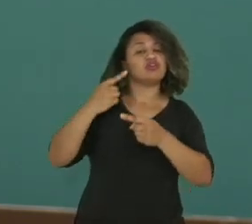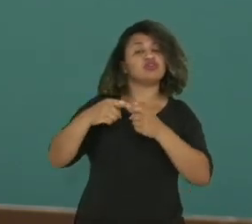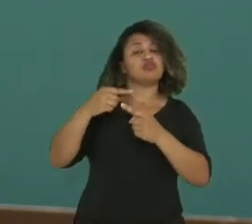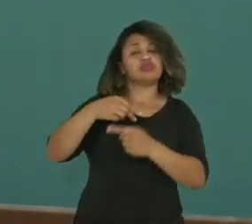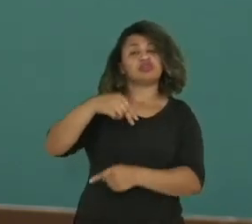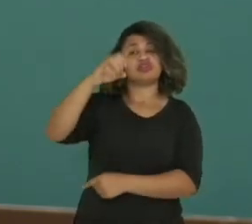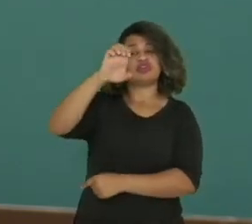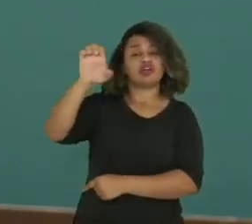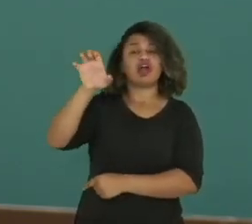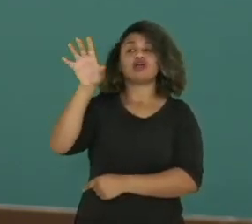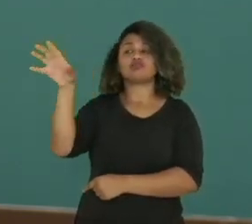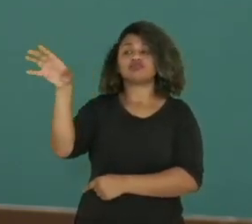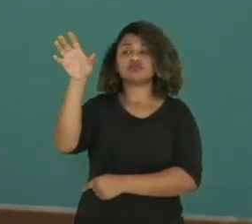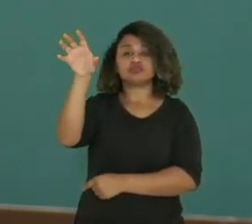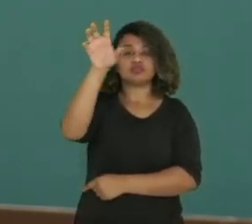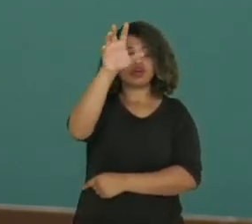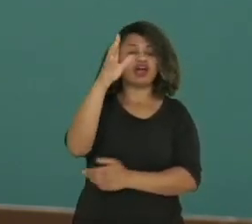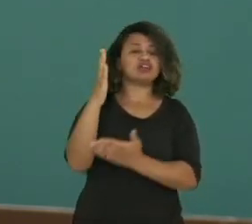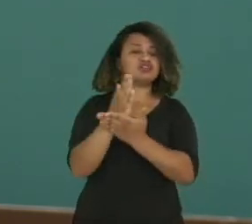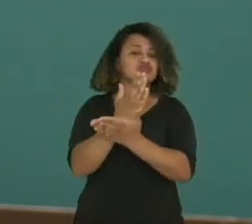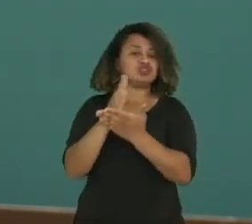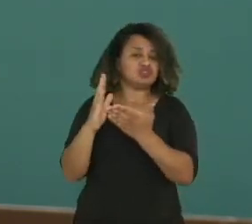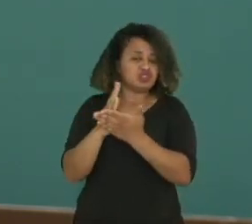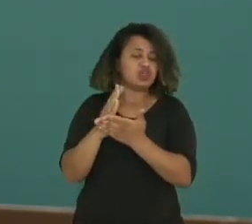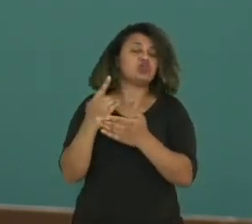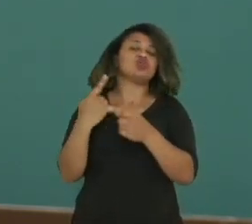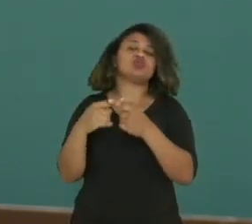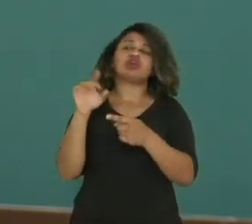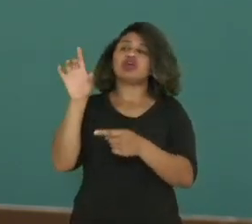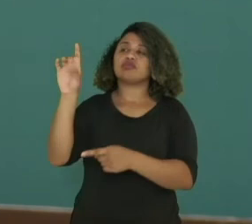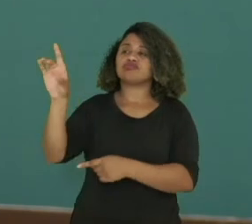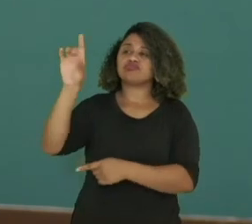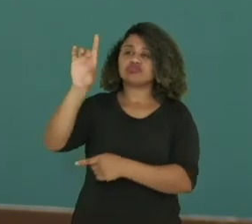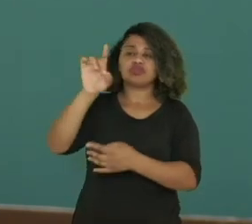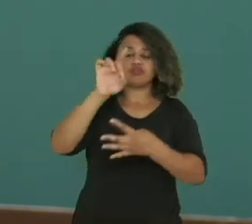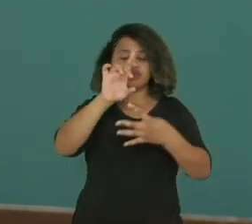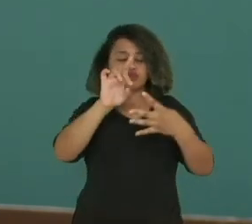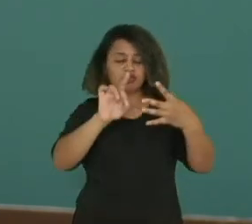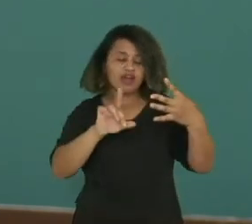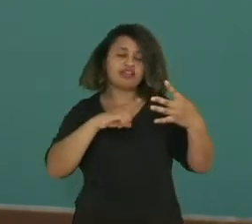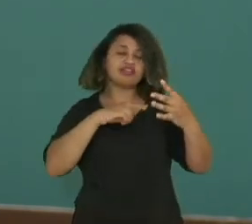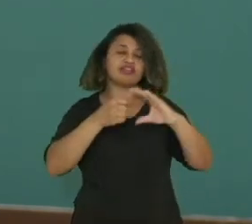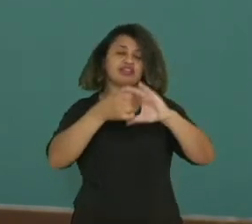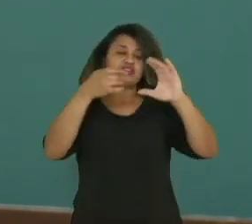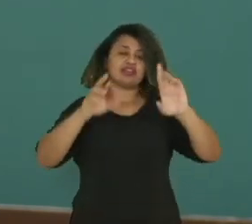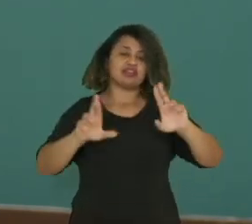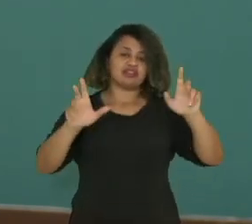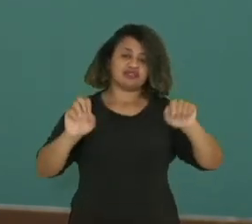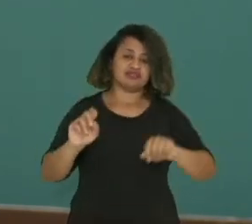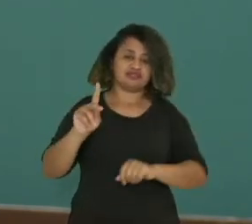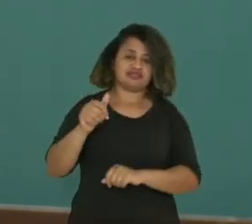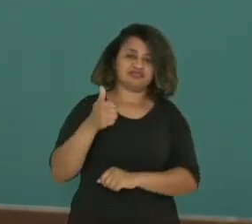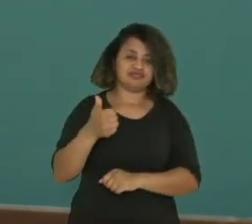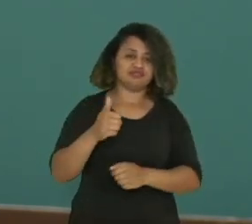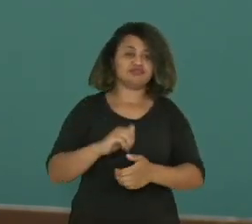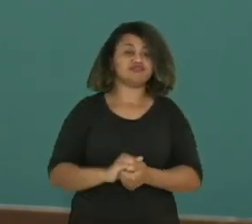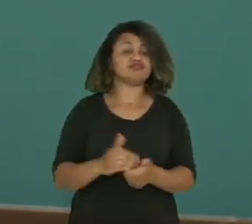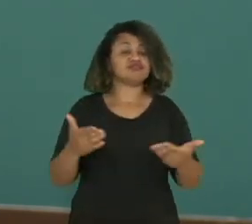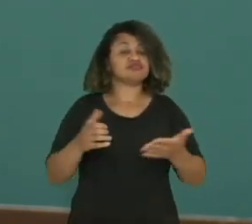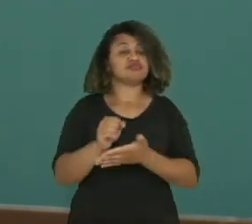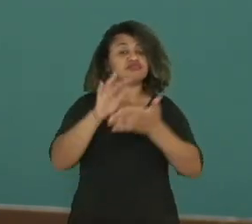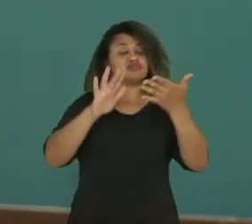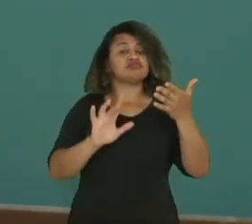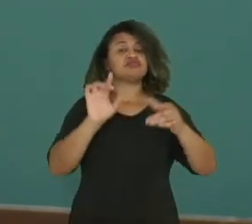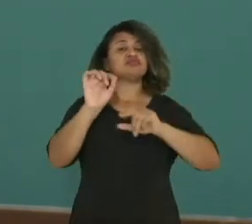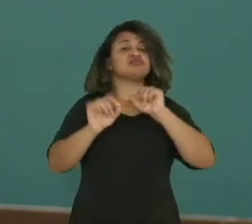está dividido em sub-regiões, porque cada uma delas tem características diferentes, certo? E aí mais uma